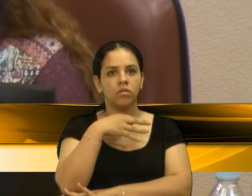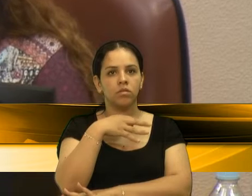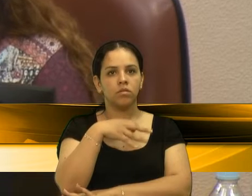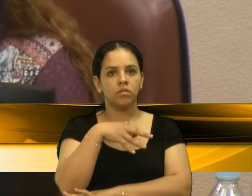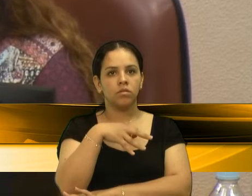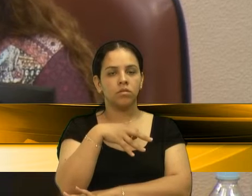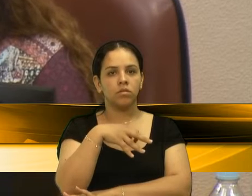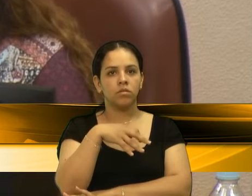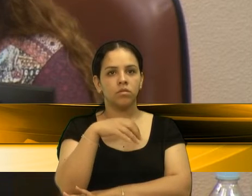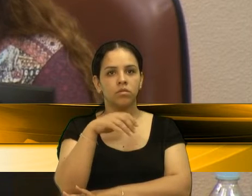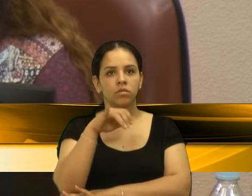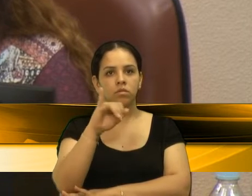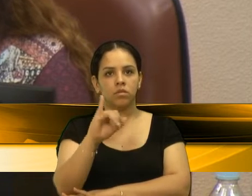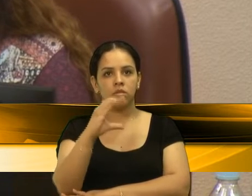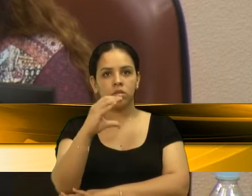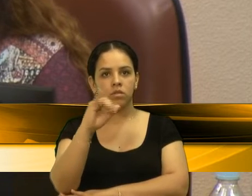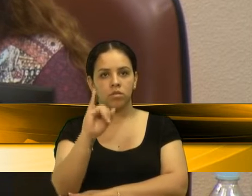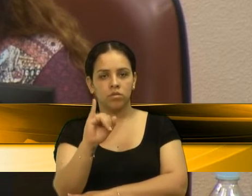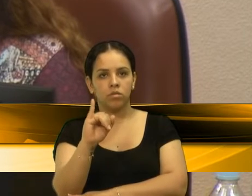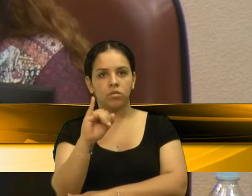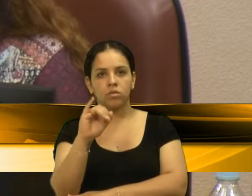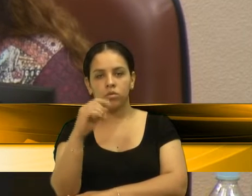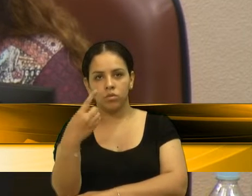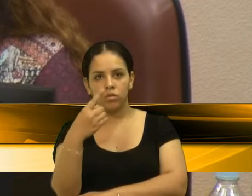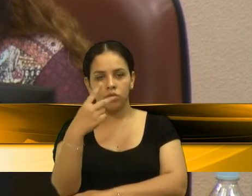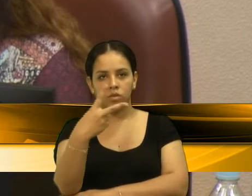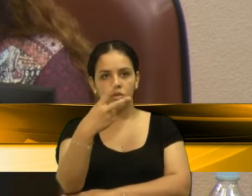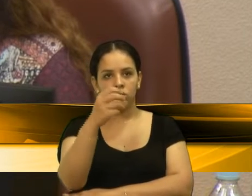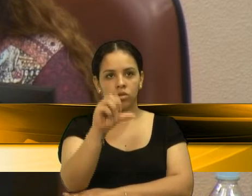ao IC